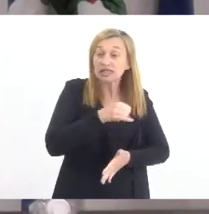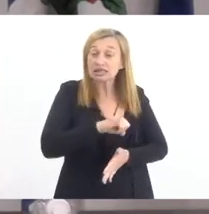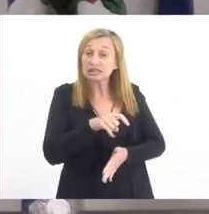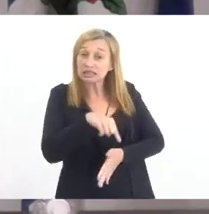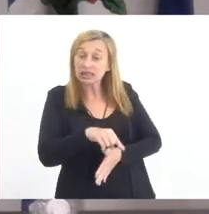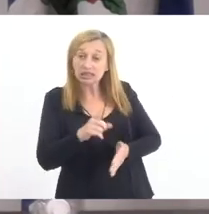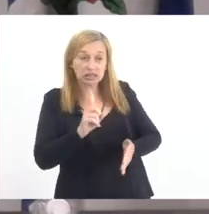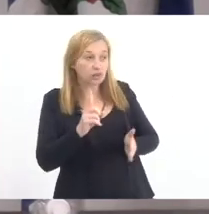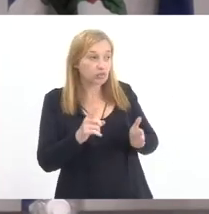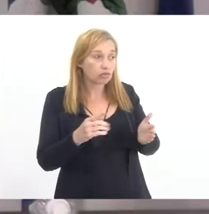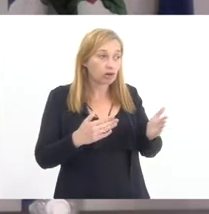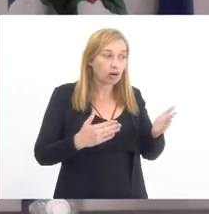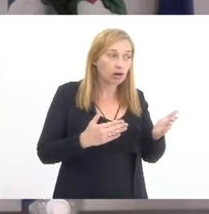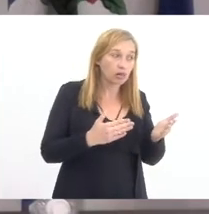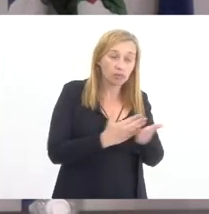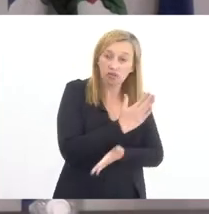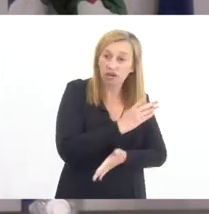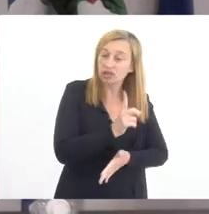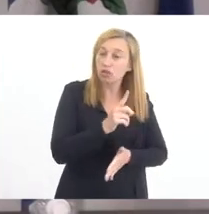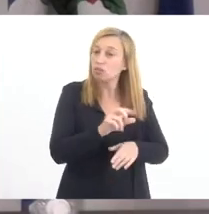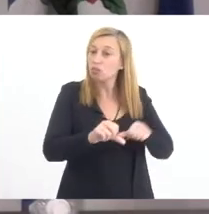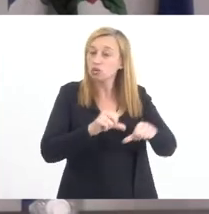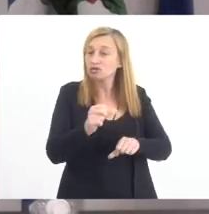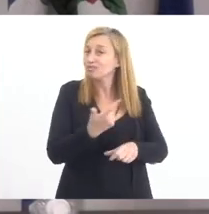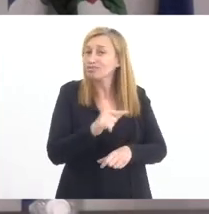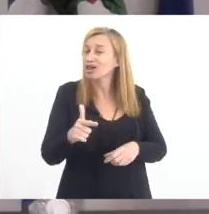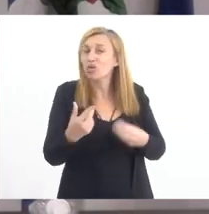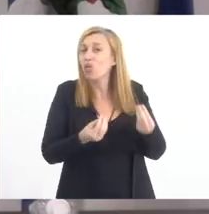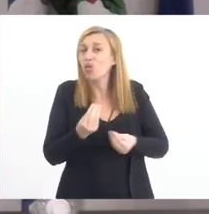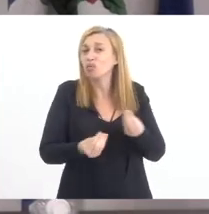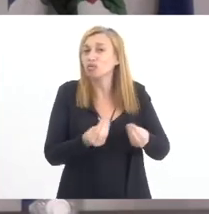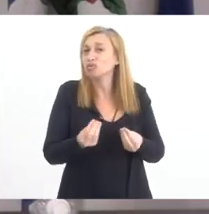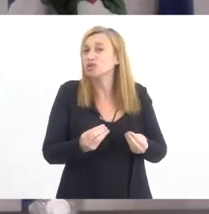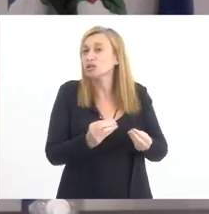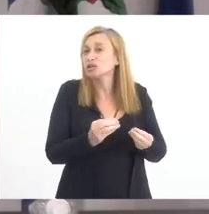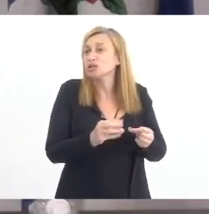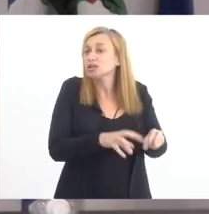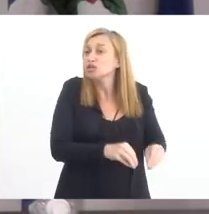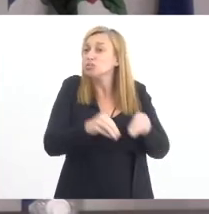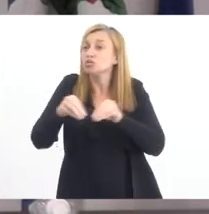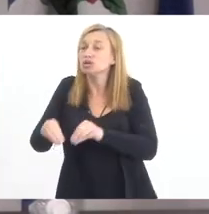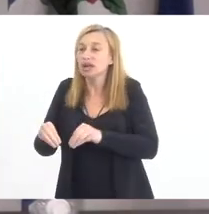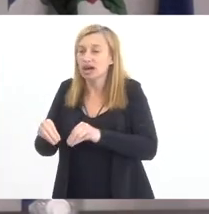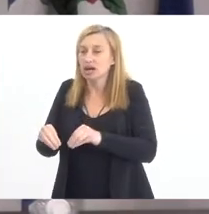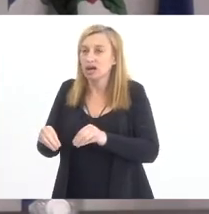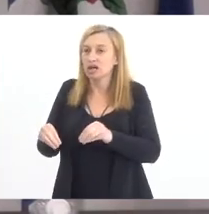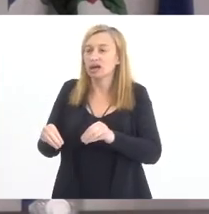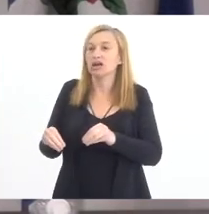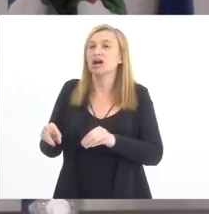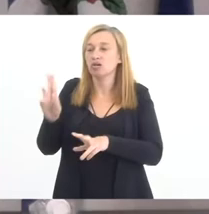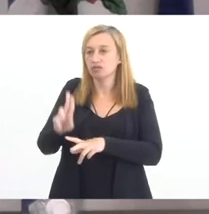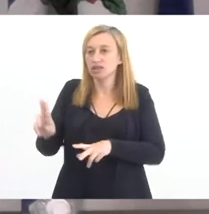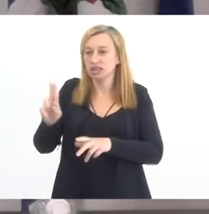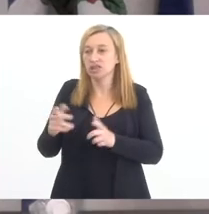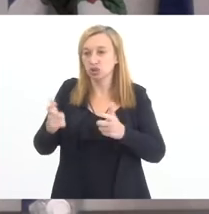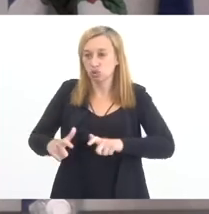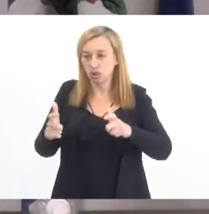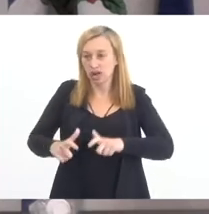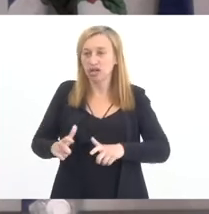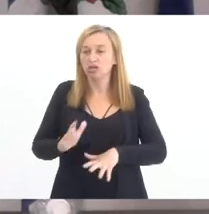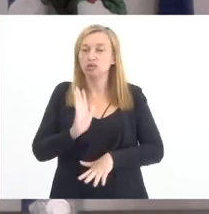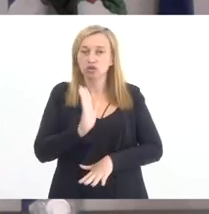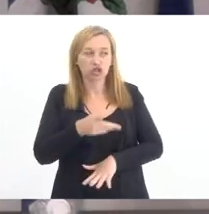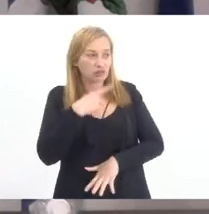não aprovar, não se muda. Então, não existe a possibilidade do polo sair da Zona Oeste. E, como